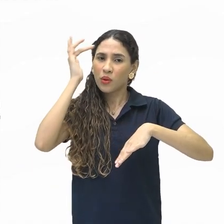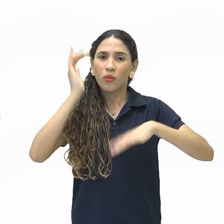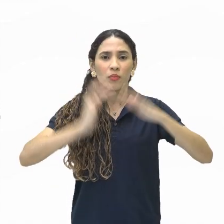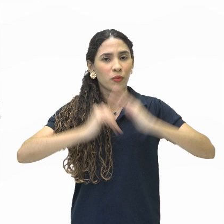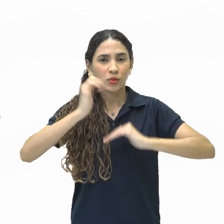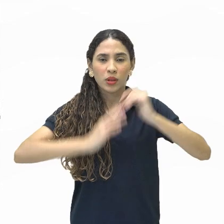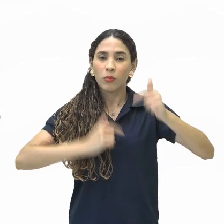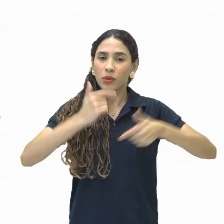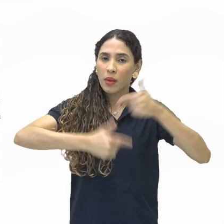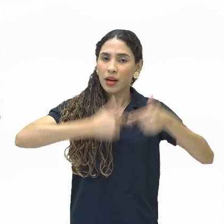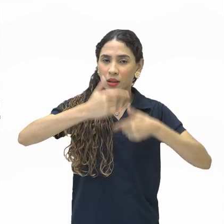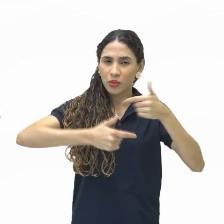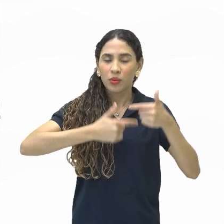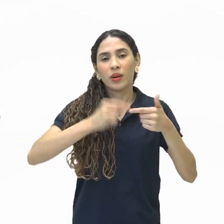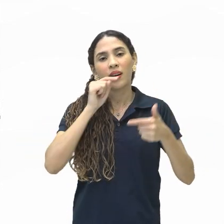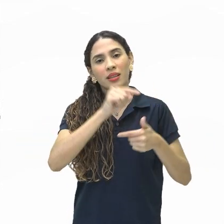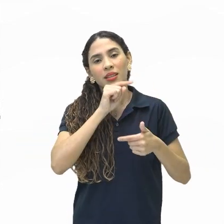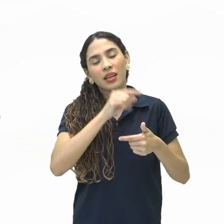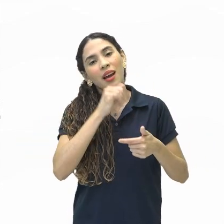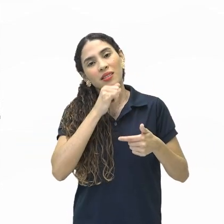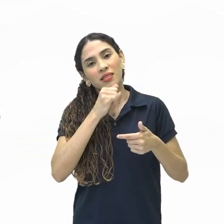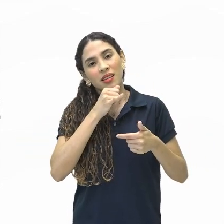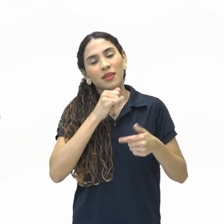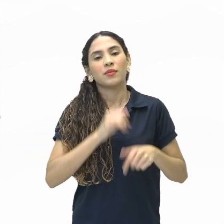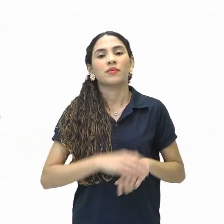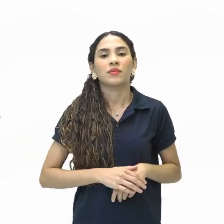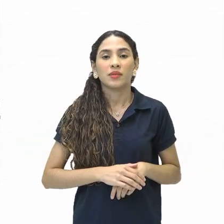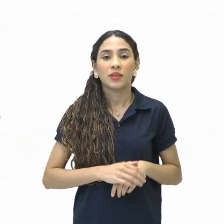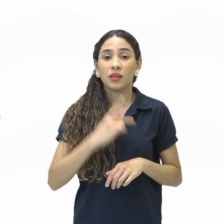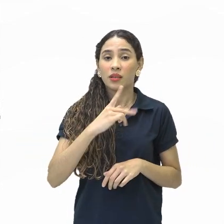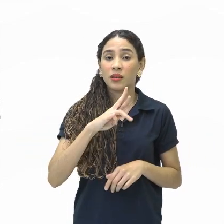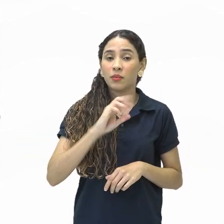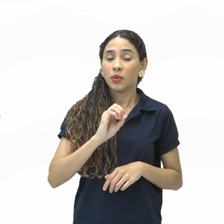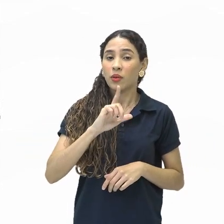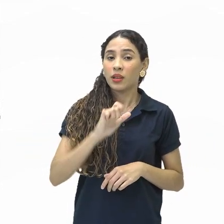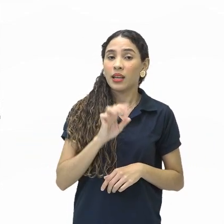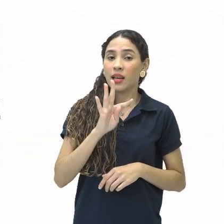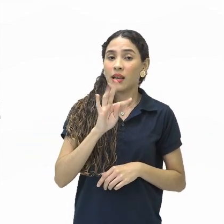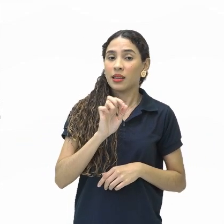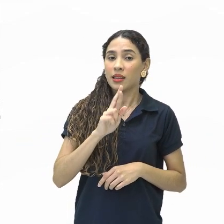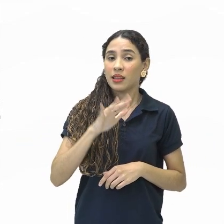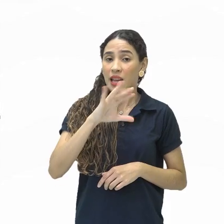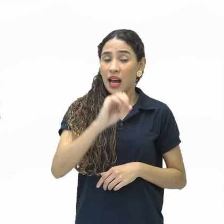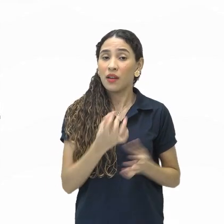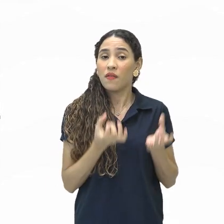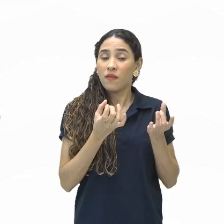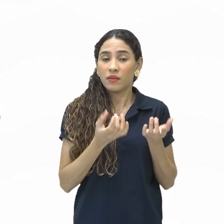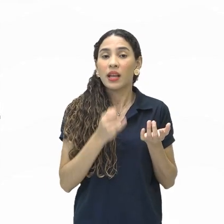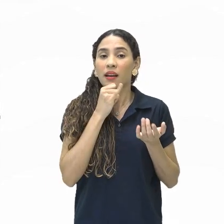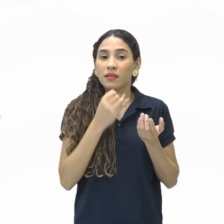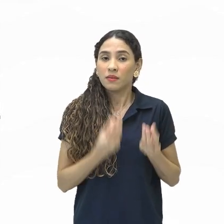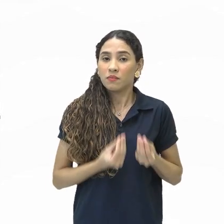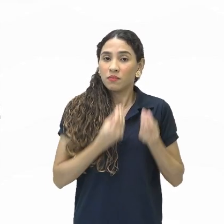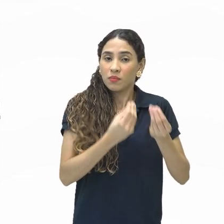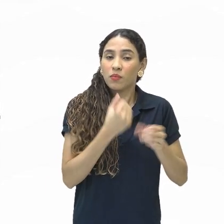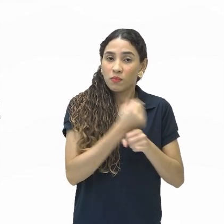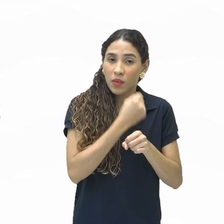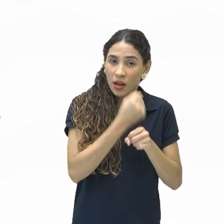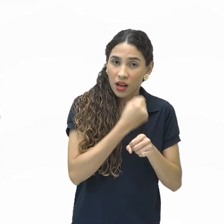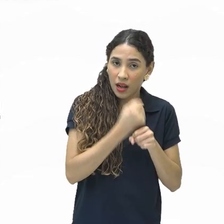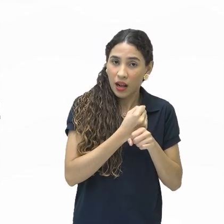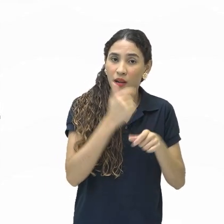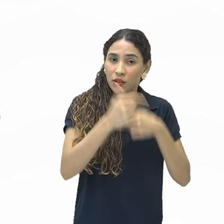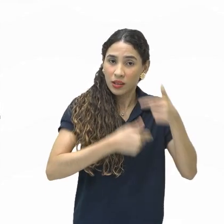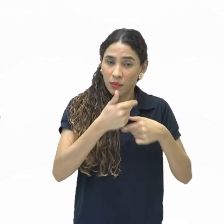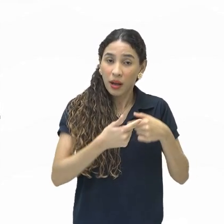trabalhadores que estão ali, né, que são chamados proletários, que vendem, então, a sua força de trabalho em troca do salário que